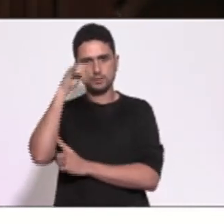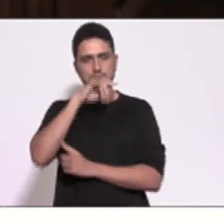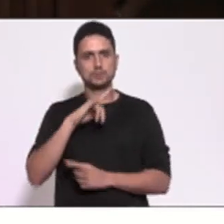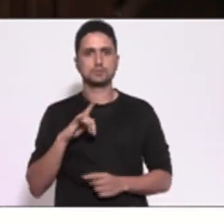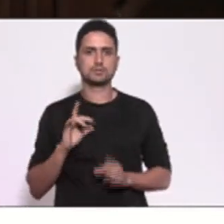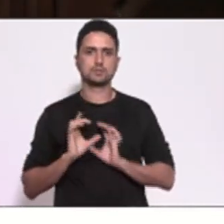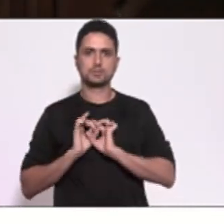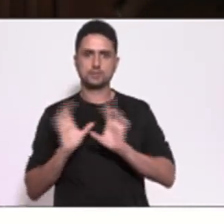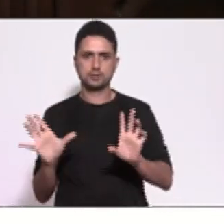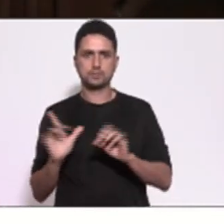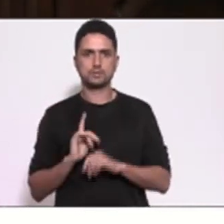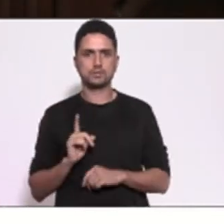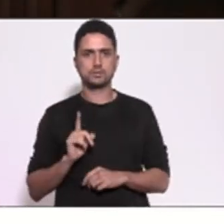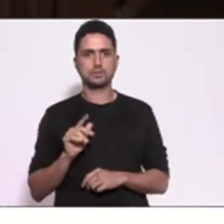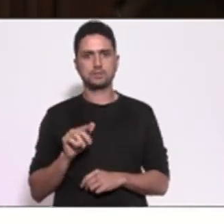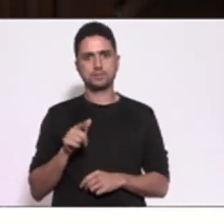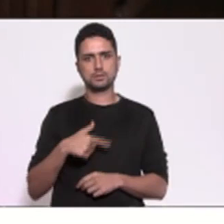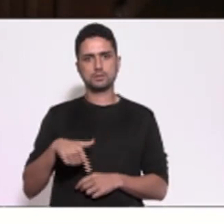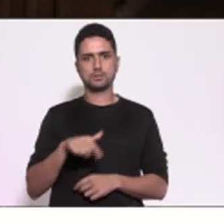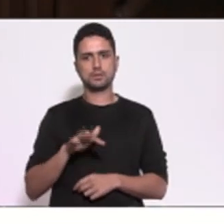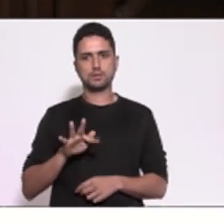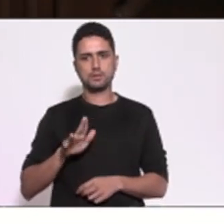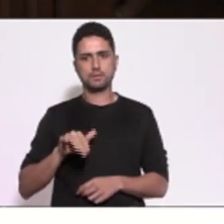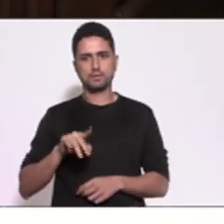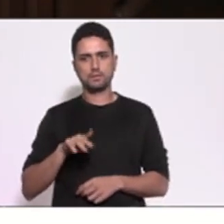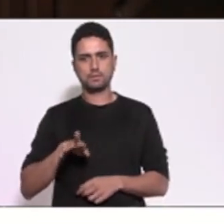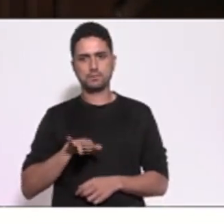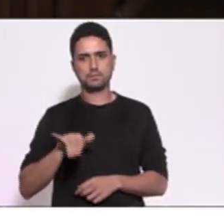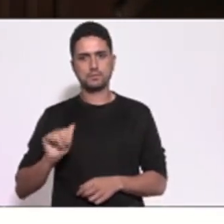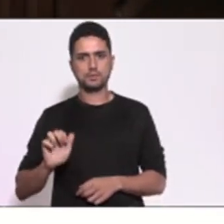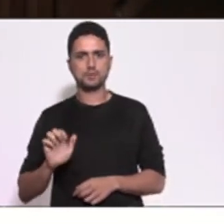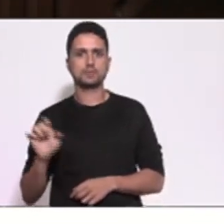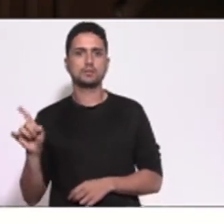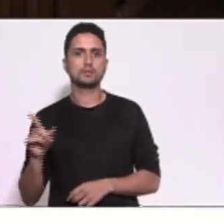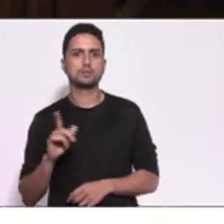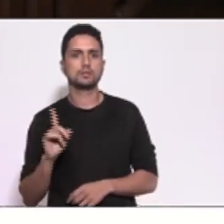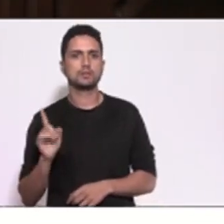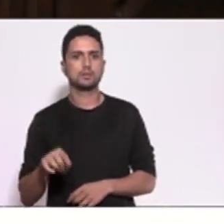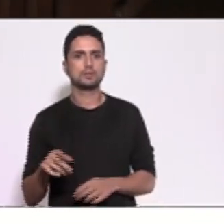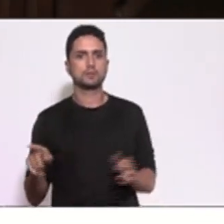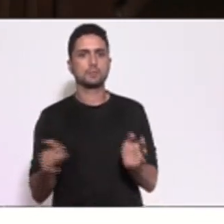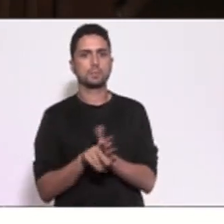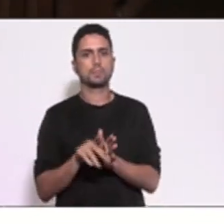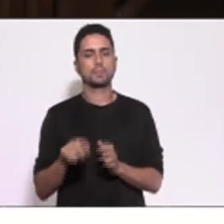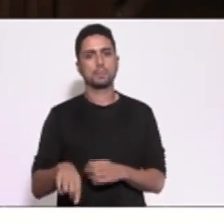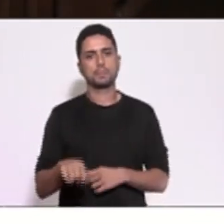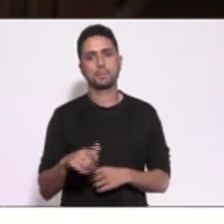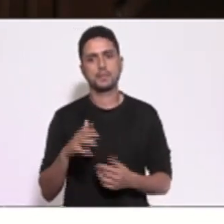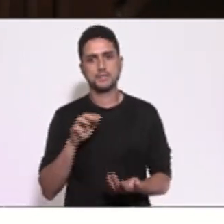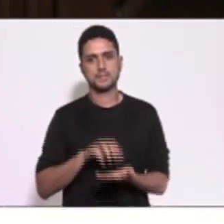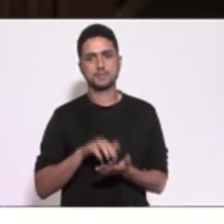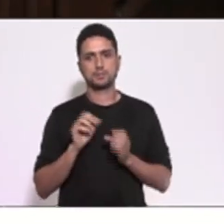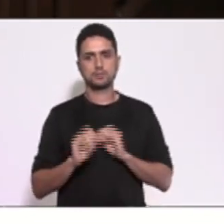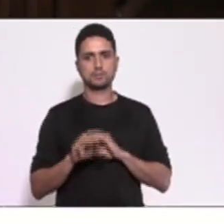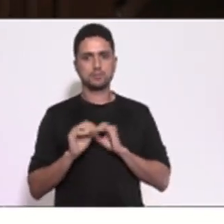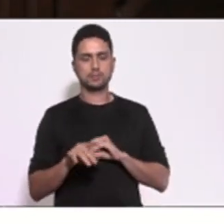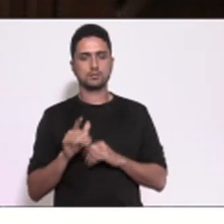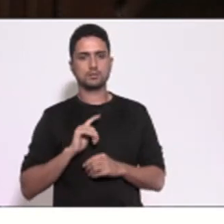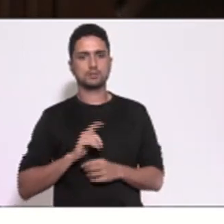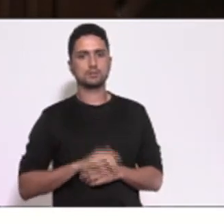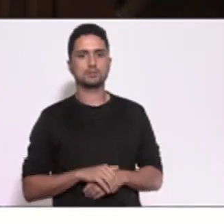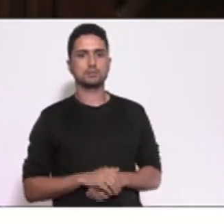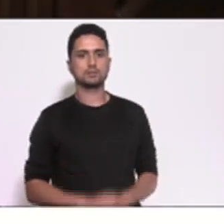à Fundação Brasileira de Educação, a FUBRAE, que é a mantenedora do Centro Educacional, aquelas dependências para